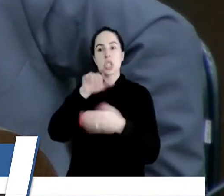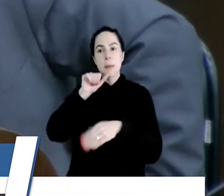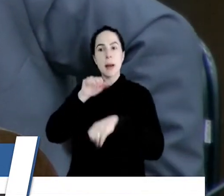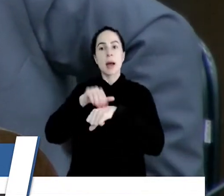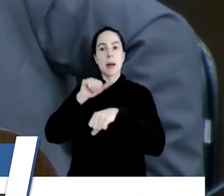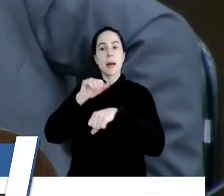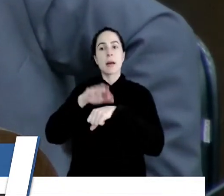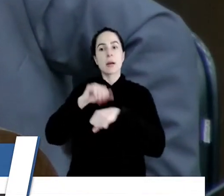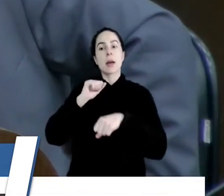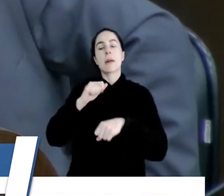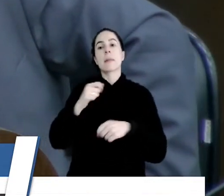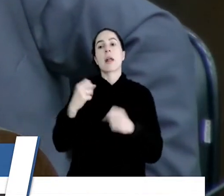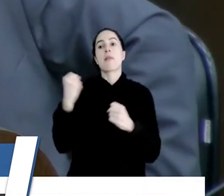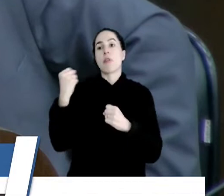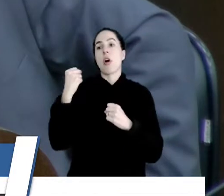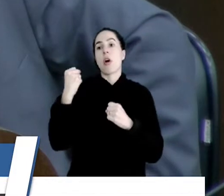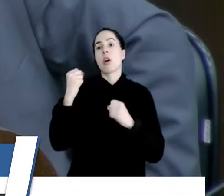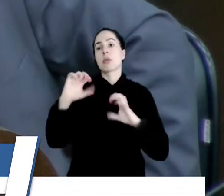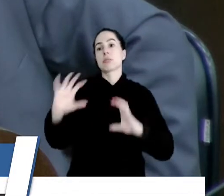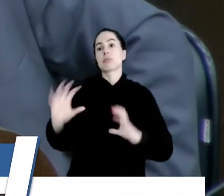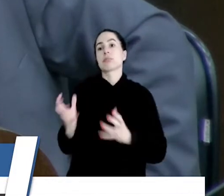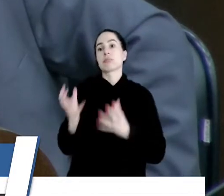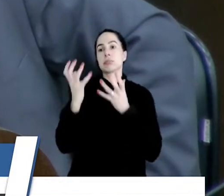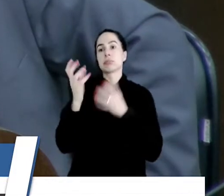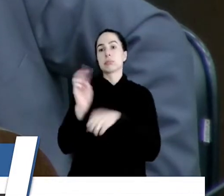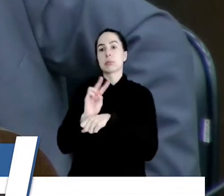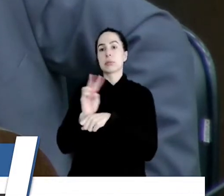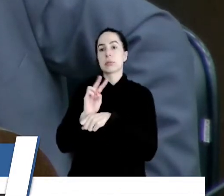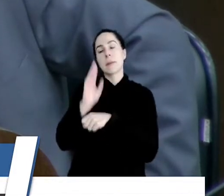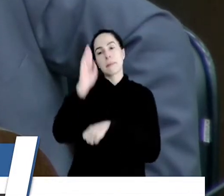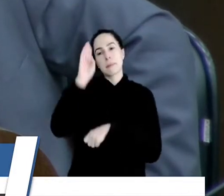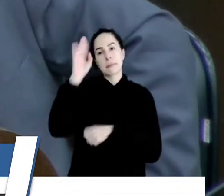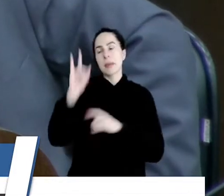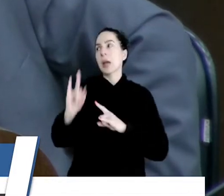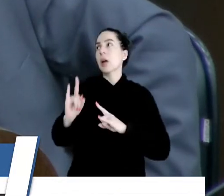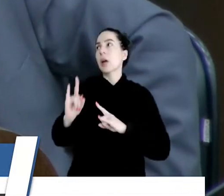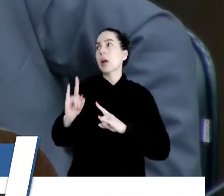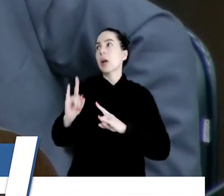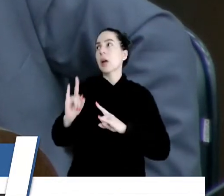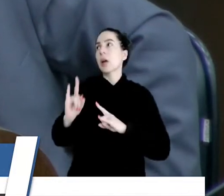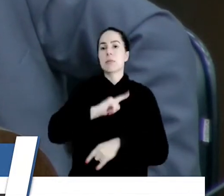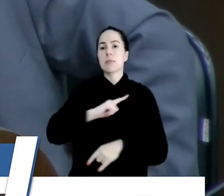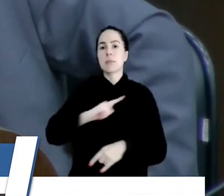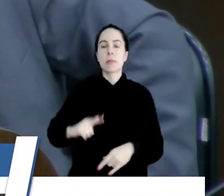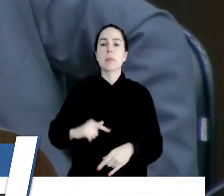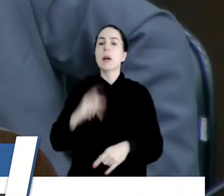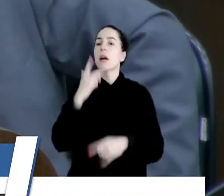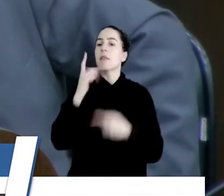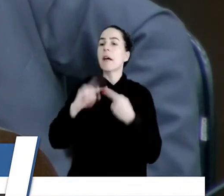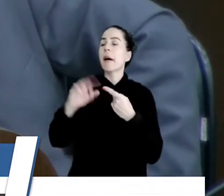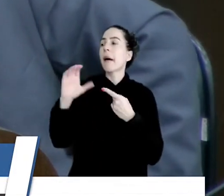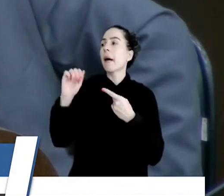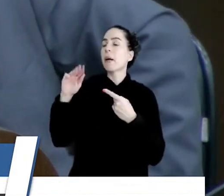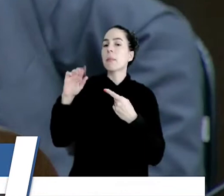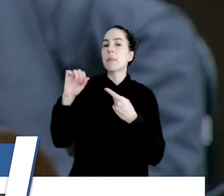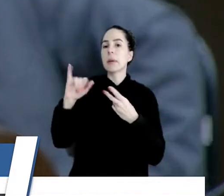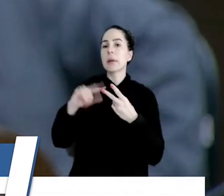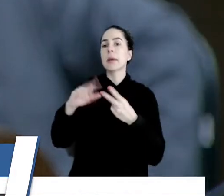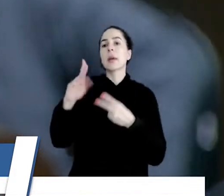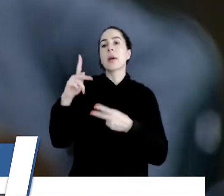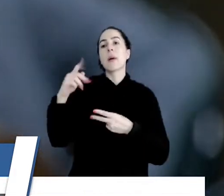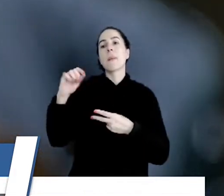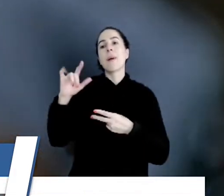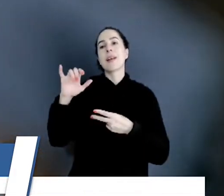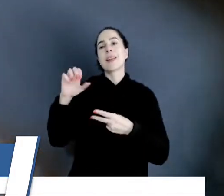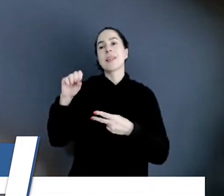mais, e principalmente quando a gente fala dos prédios públicos, né? Falamos do Cambuí, falamos do poliesportivo,